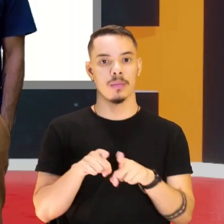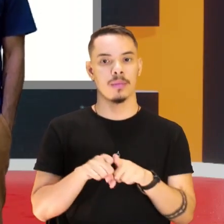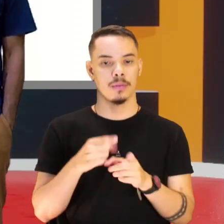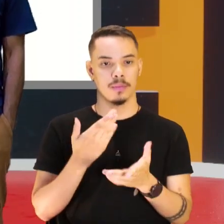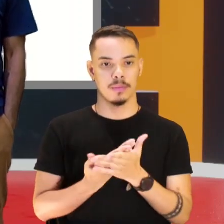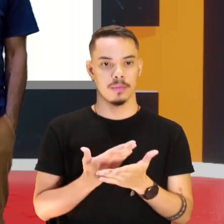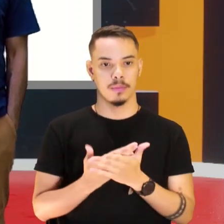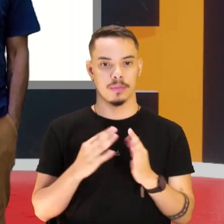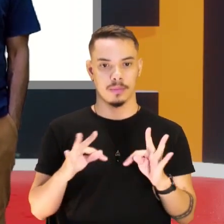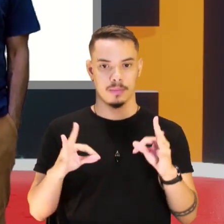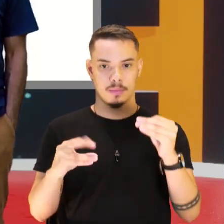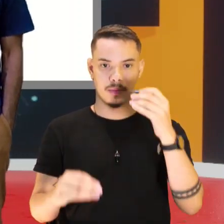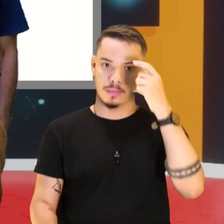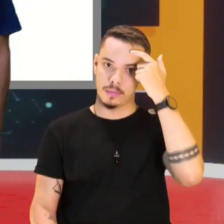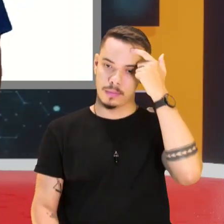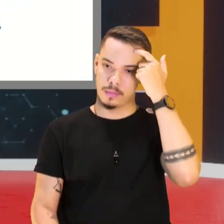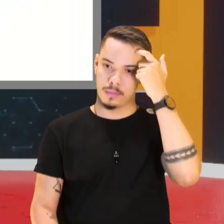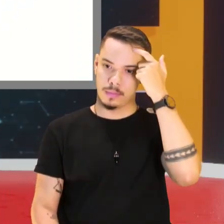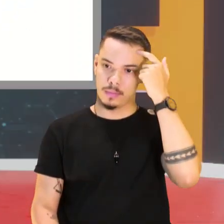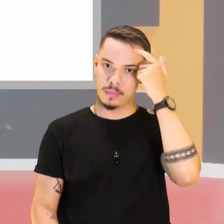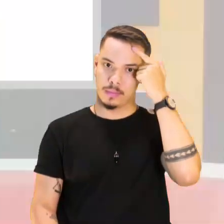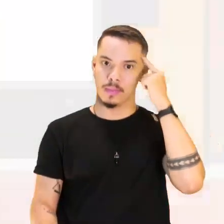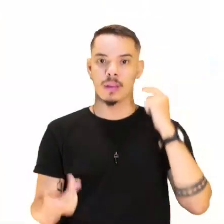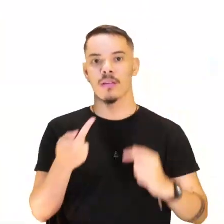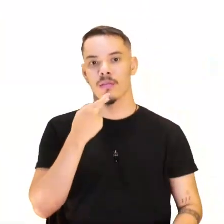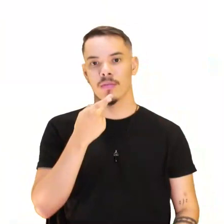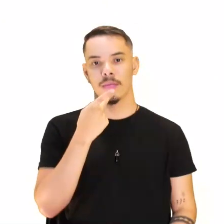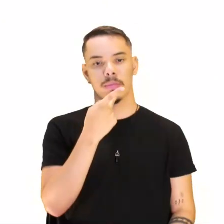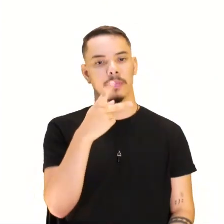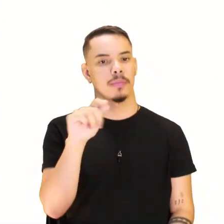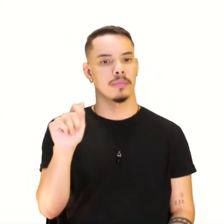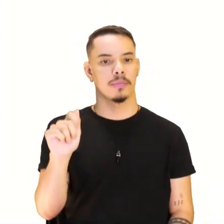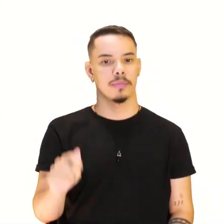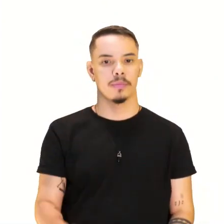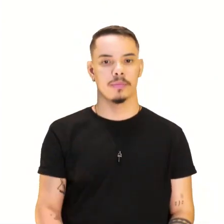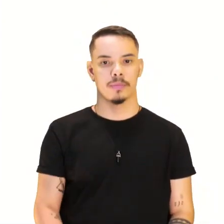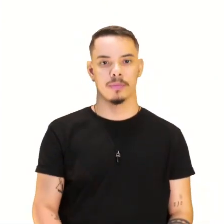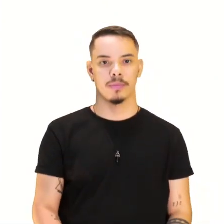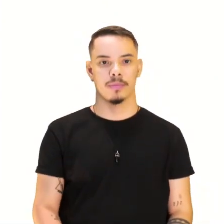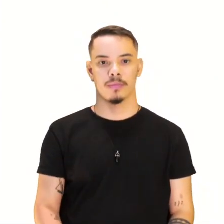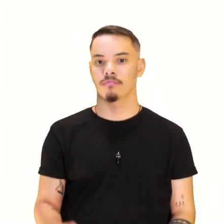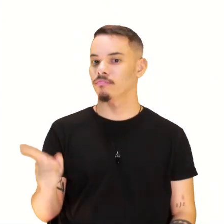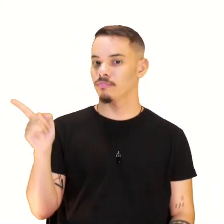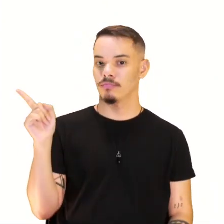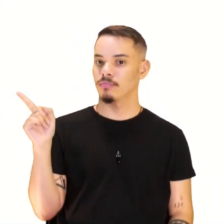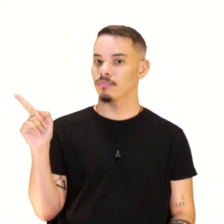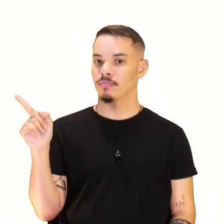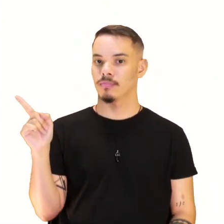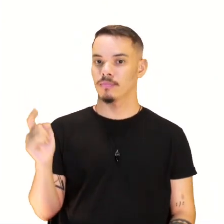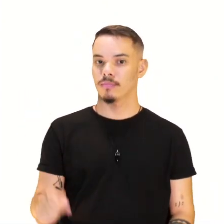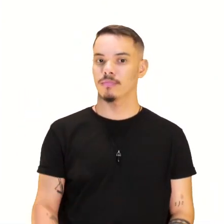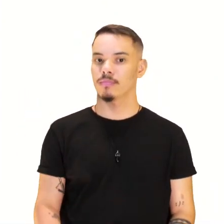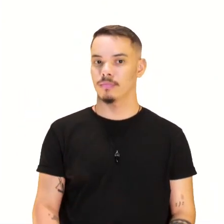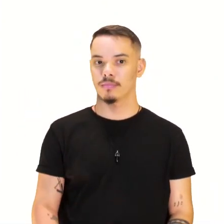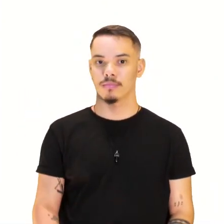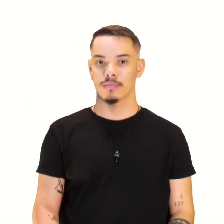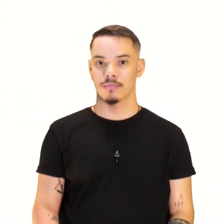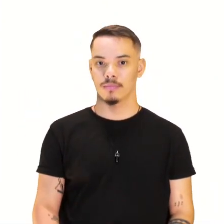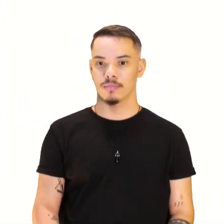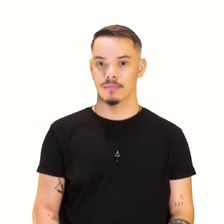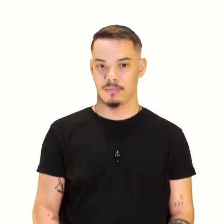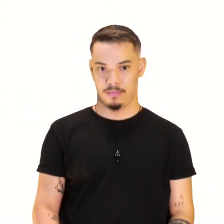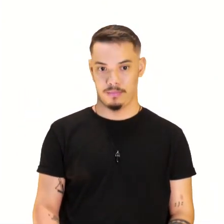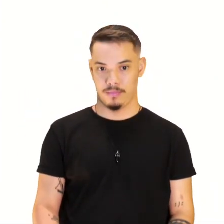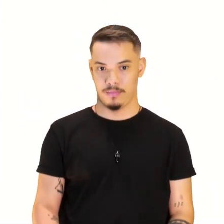vocês, tá? Vamos lá então, falando de progressão na telinha, olha lá. E essa escada? Bem uniforme,